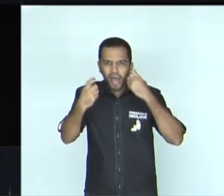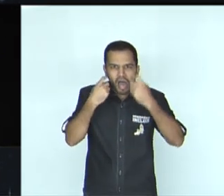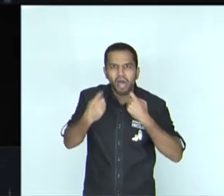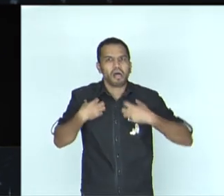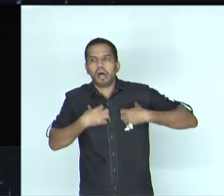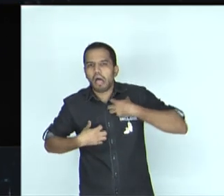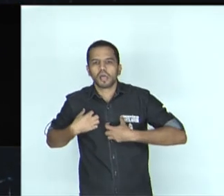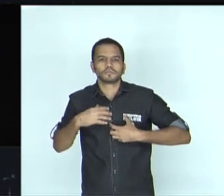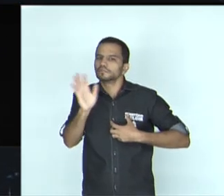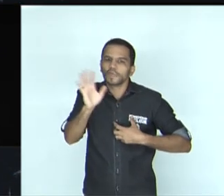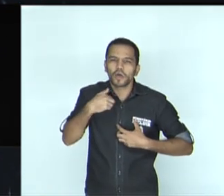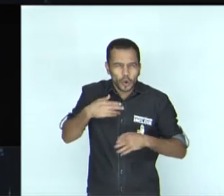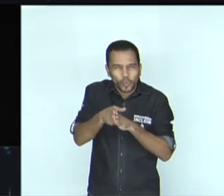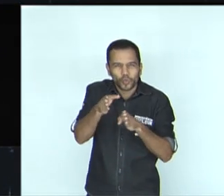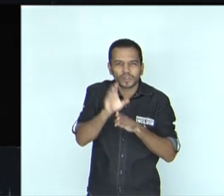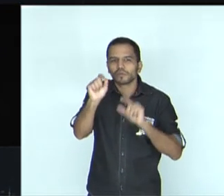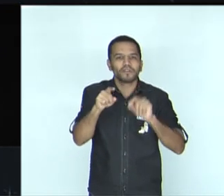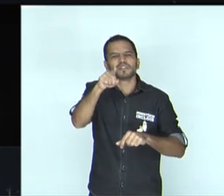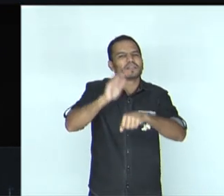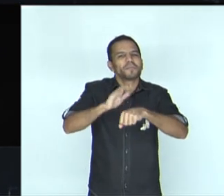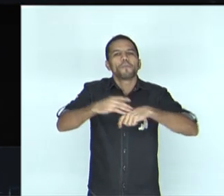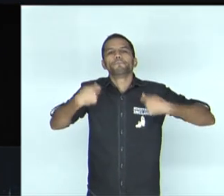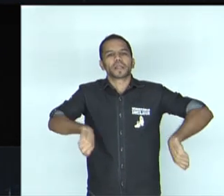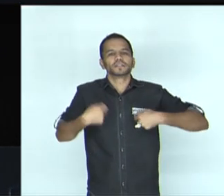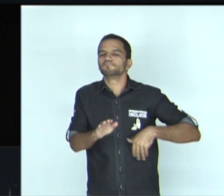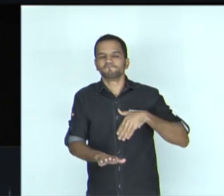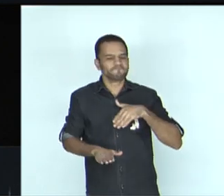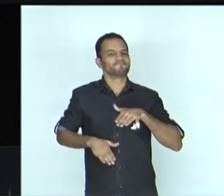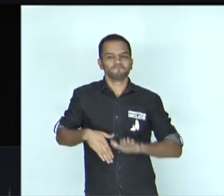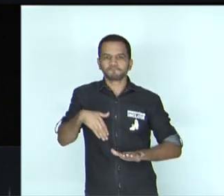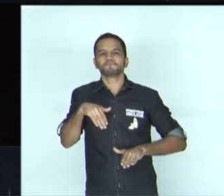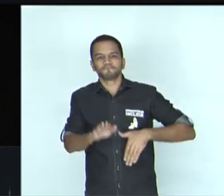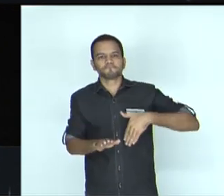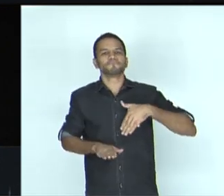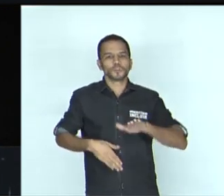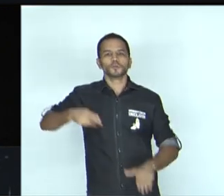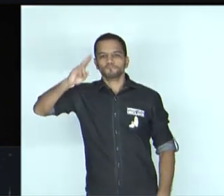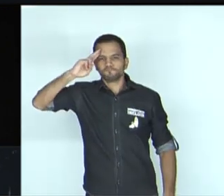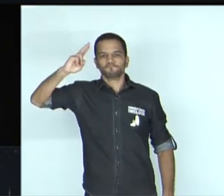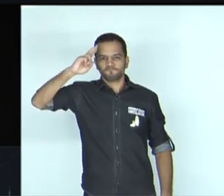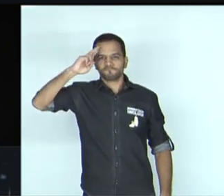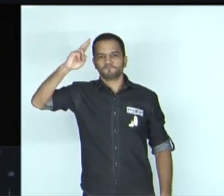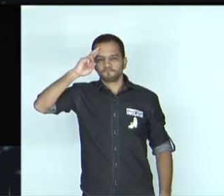Marche, que as águas do Mar Vermelho da tua vida vão recuar. E você vai passar.